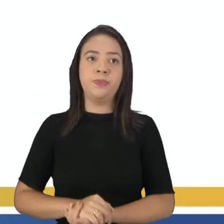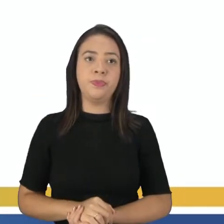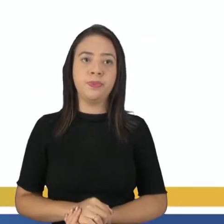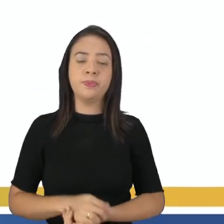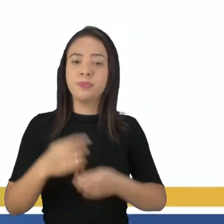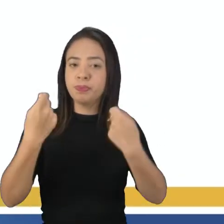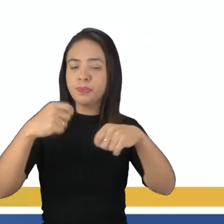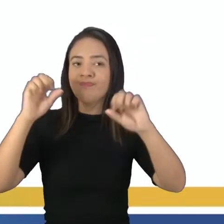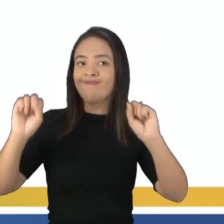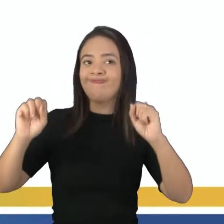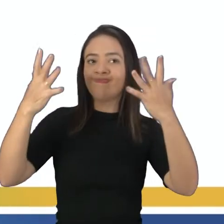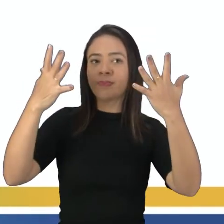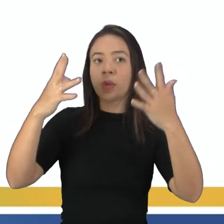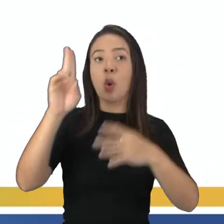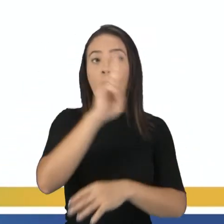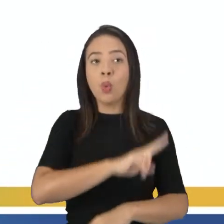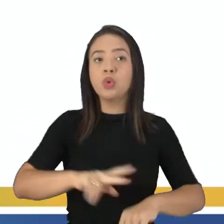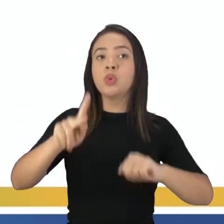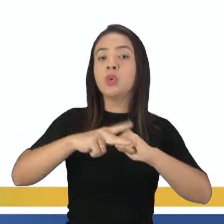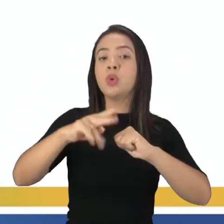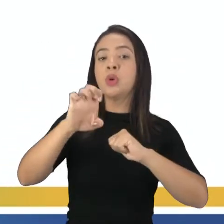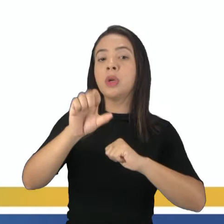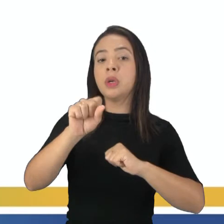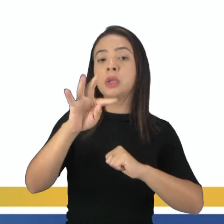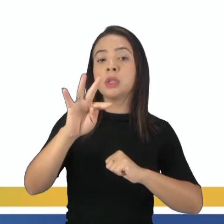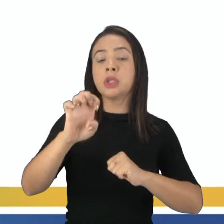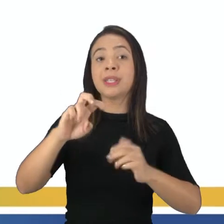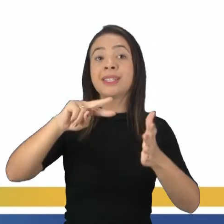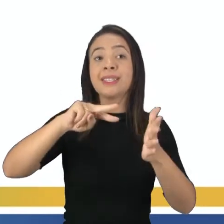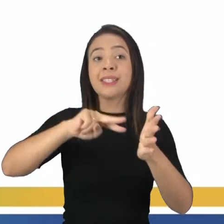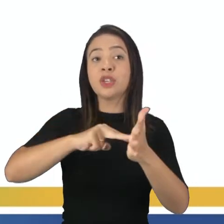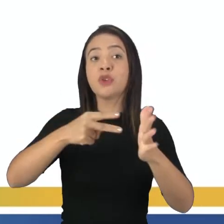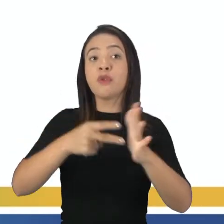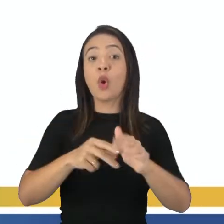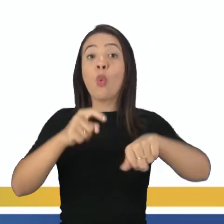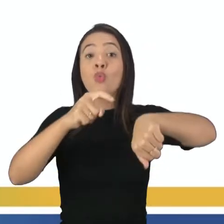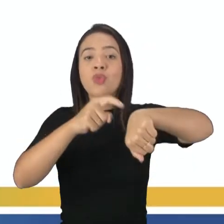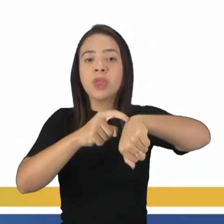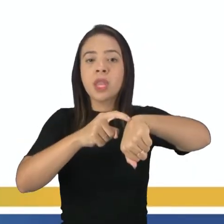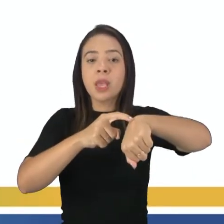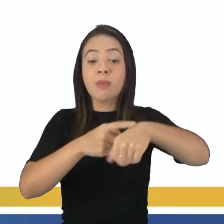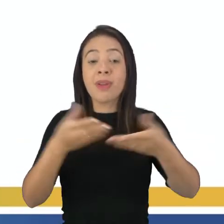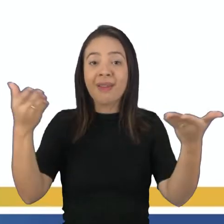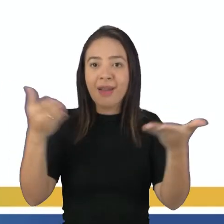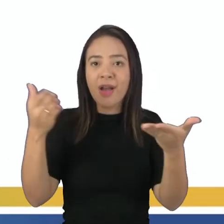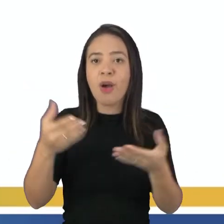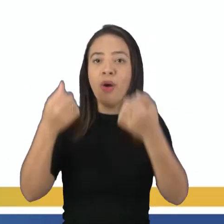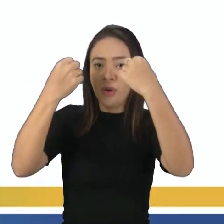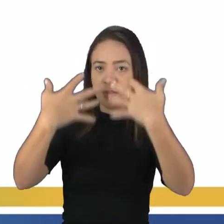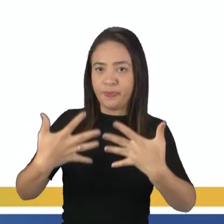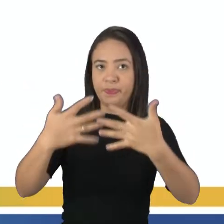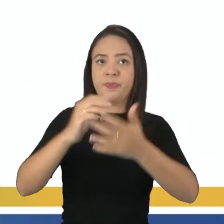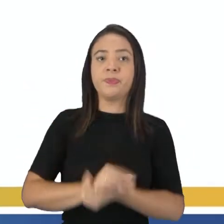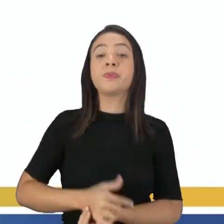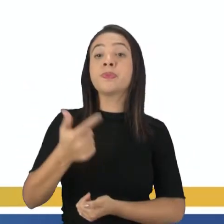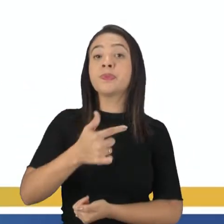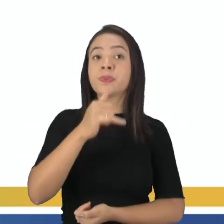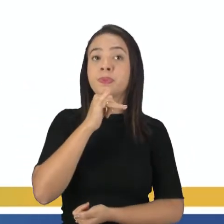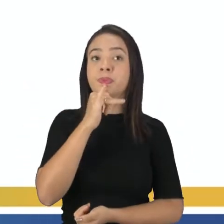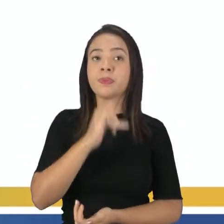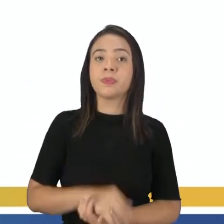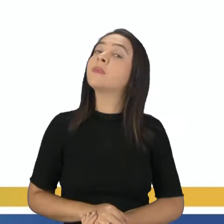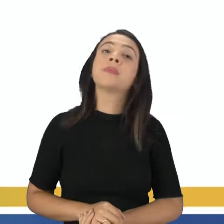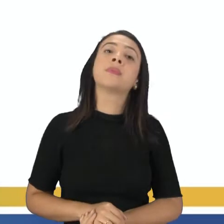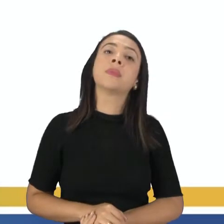Usa-se o pronome este para indicar o tempo do momento da fala. Essa é a primeira situação. A segunda situação.